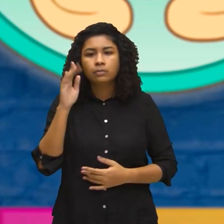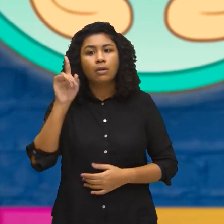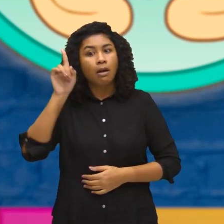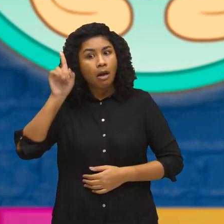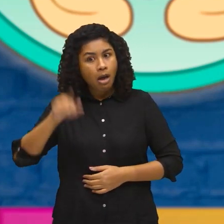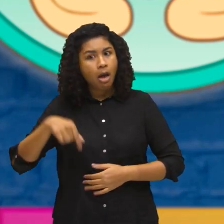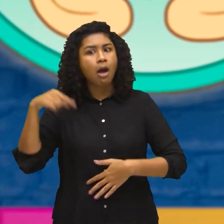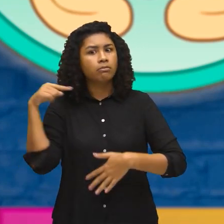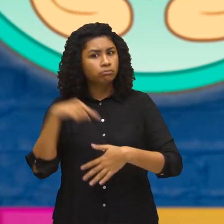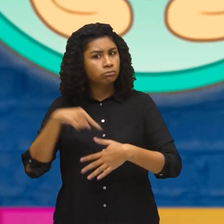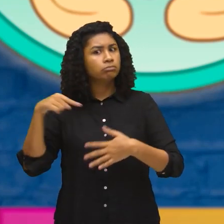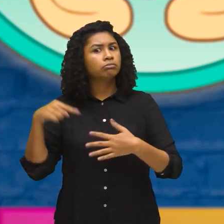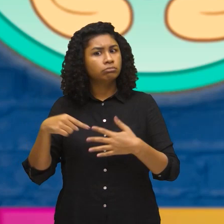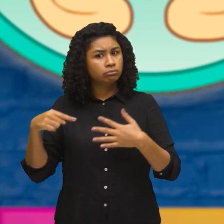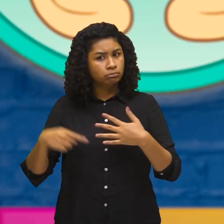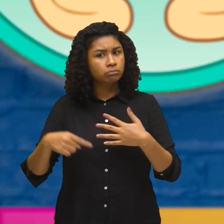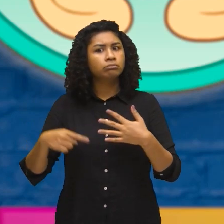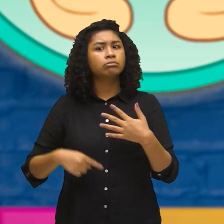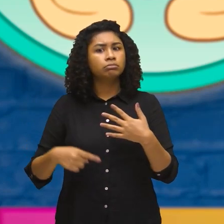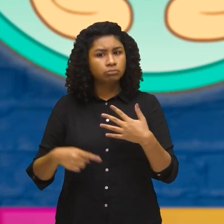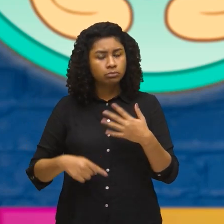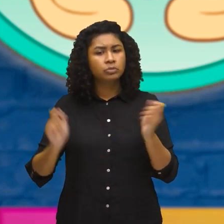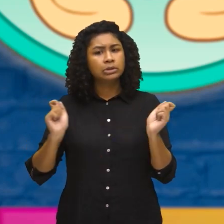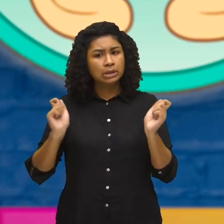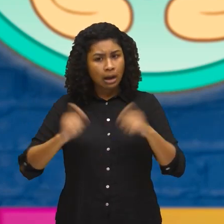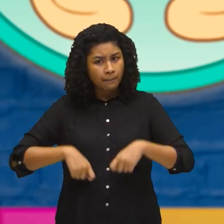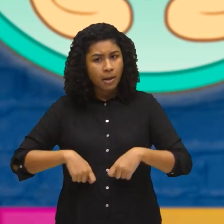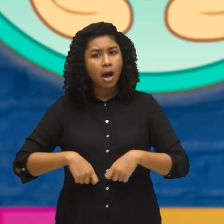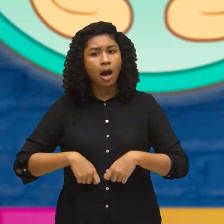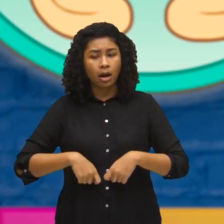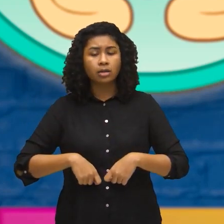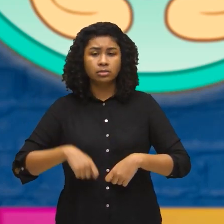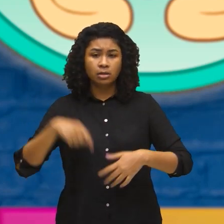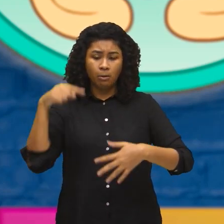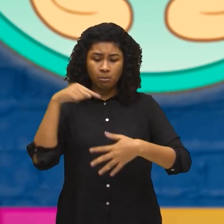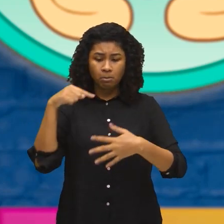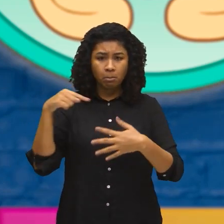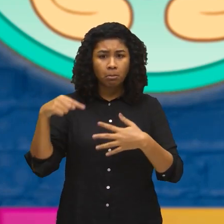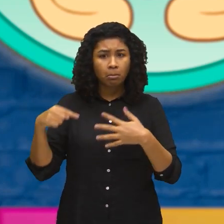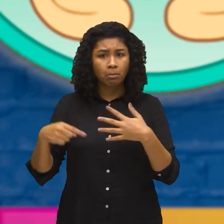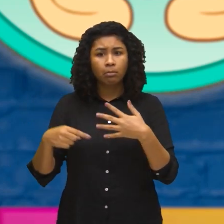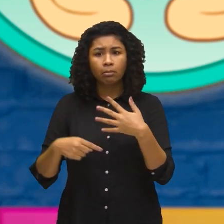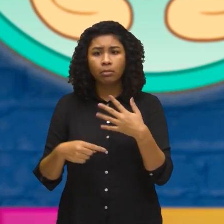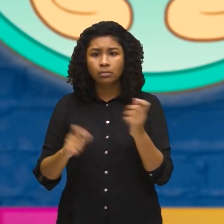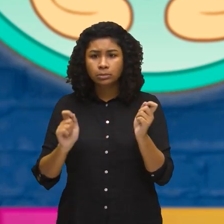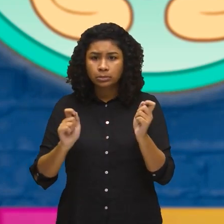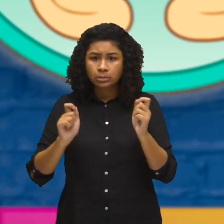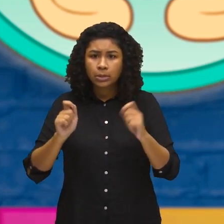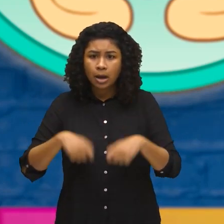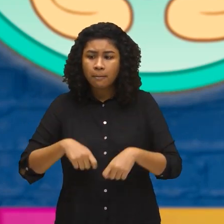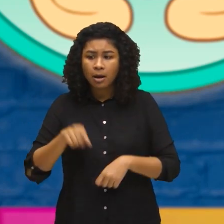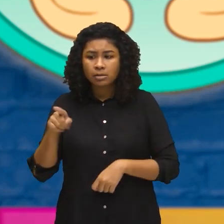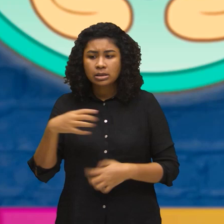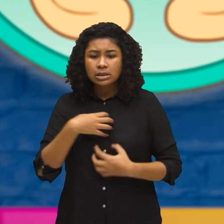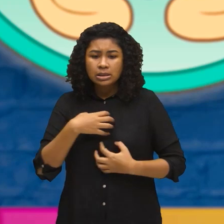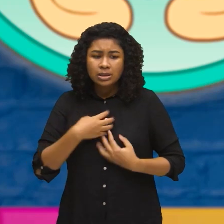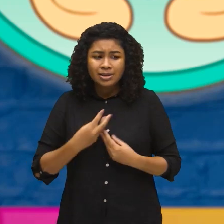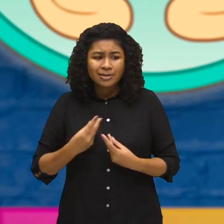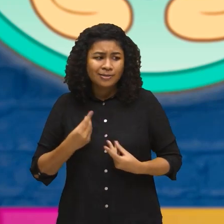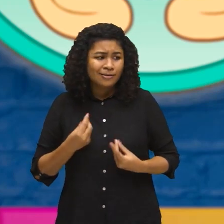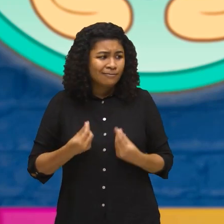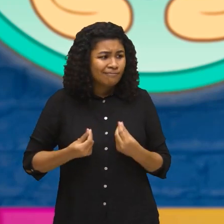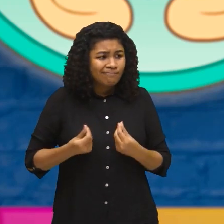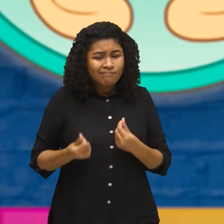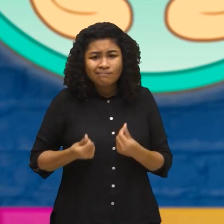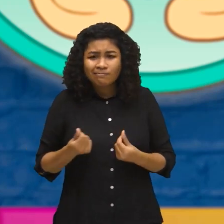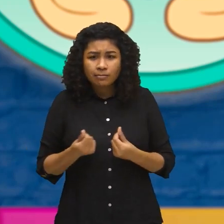pode ser, eu estou só sugerindo, tá? Esse pode ser um sinal de que aquela criança não se sente confortável